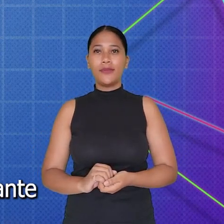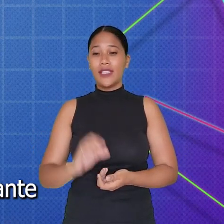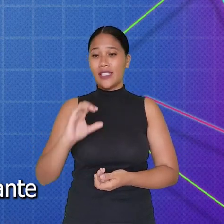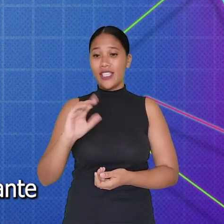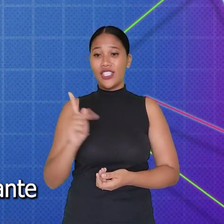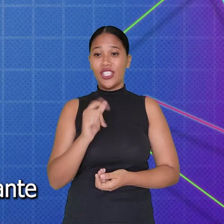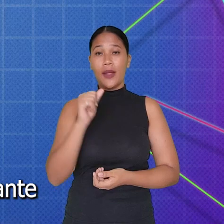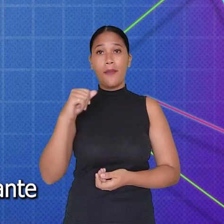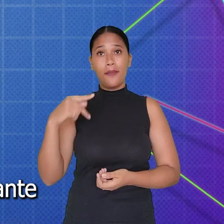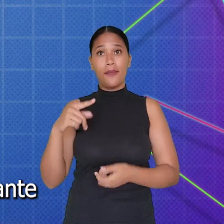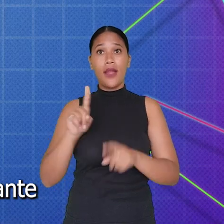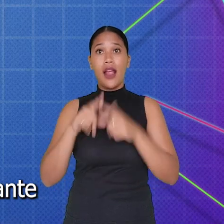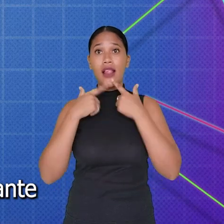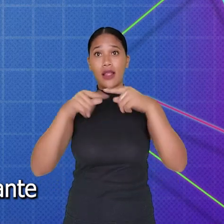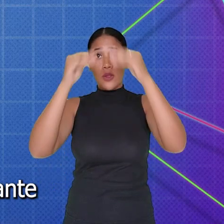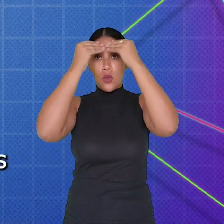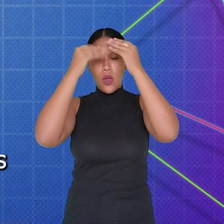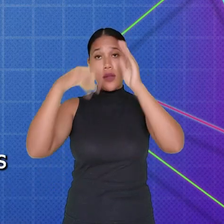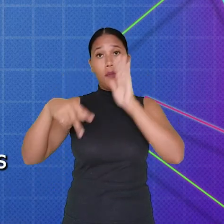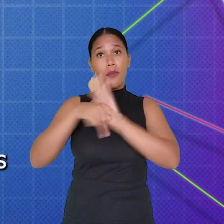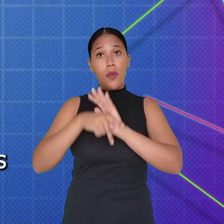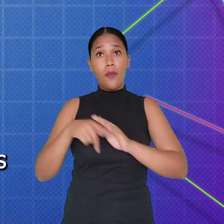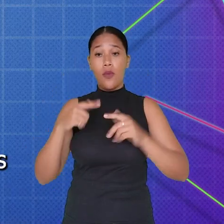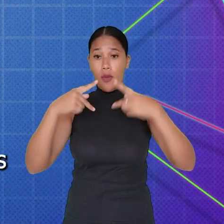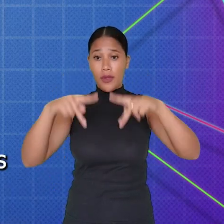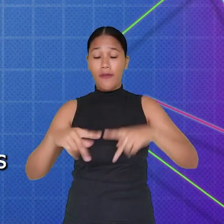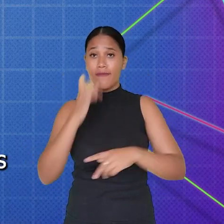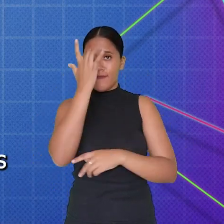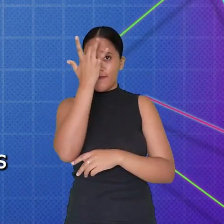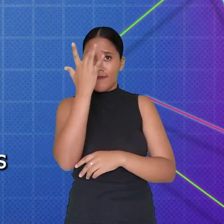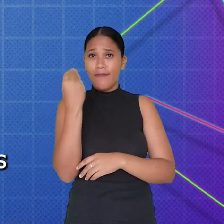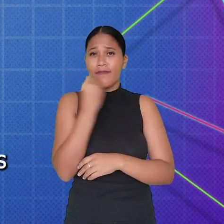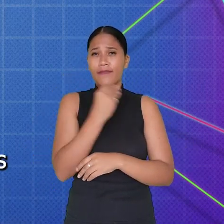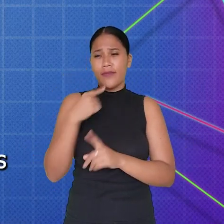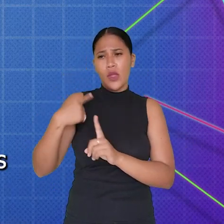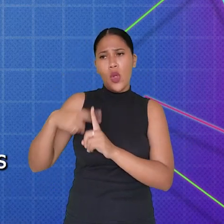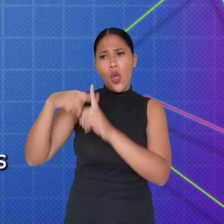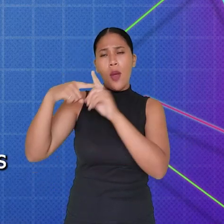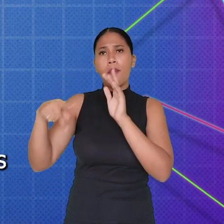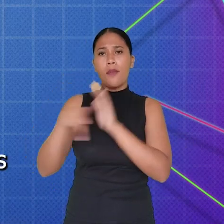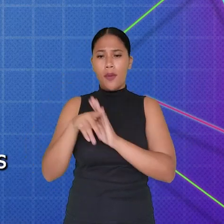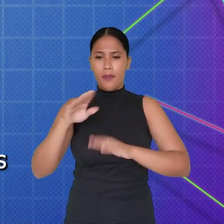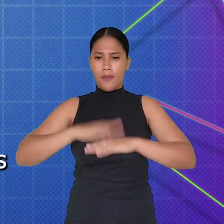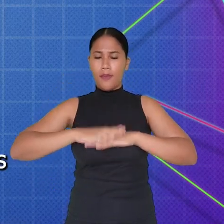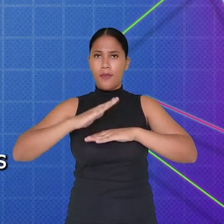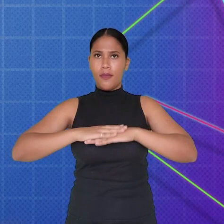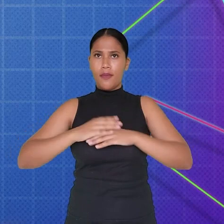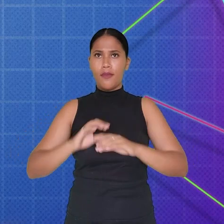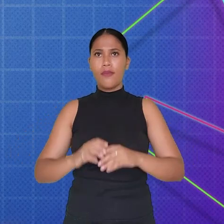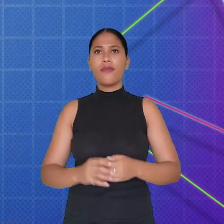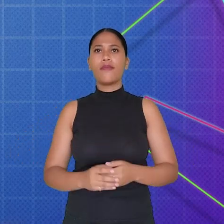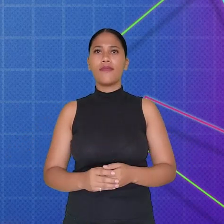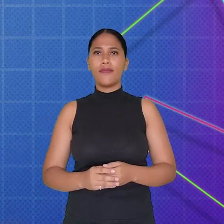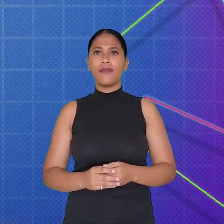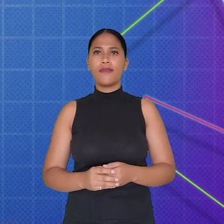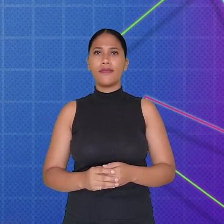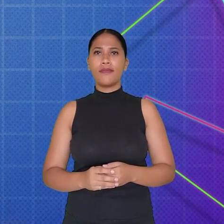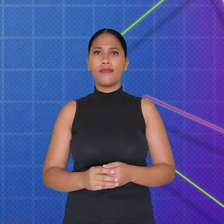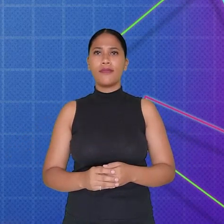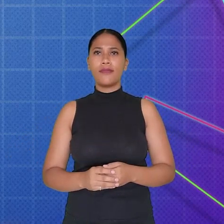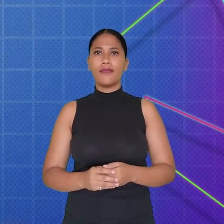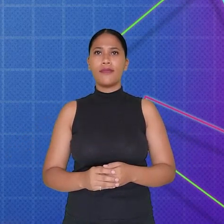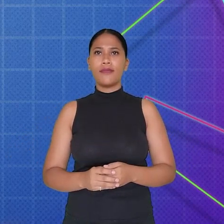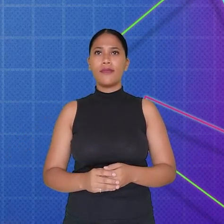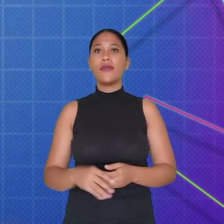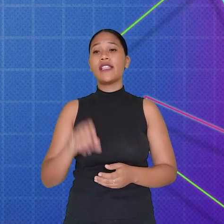C# é uma linguagem de programação importante e versátil, que oferece muitas vantagens aos programadores. Sintaxe básica